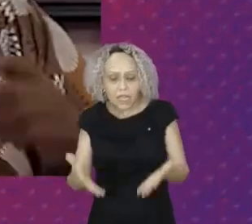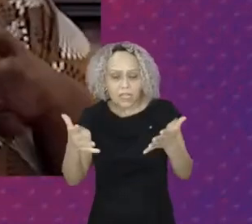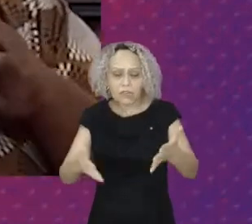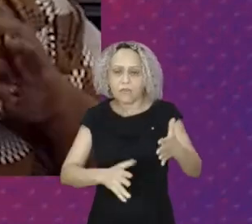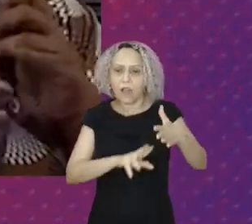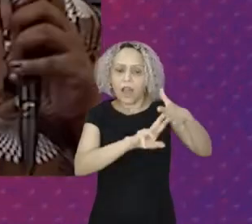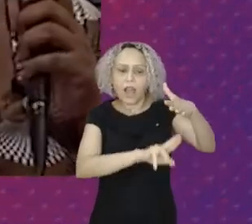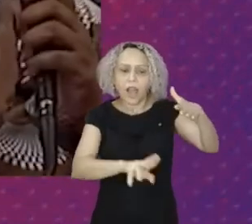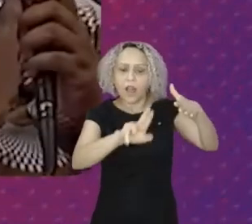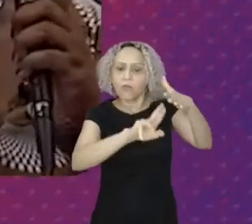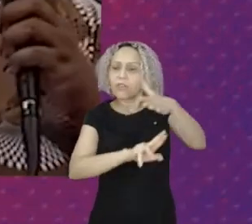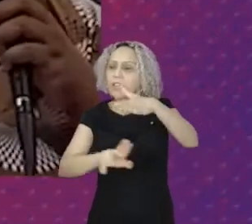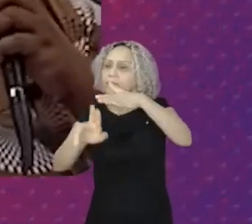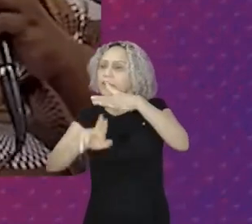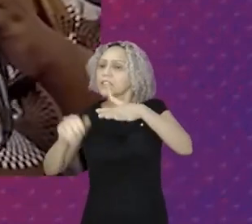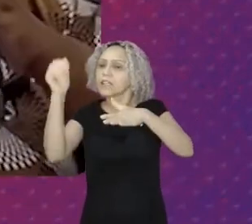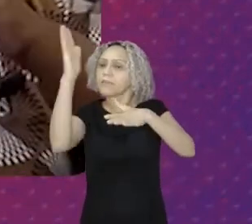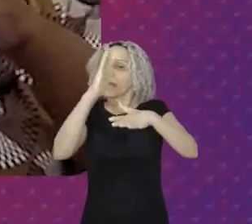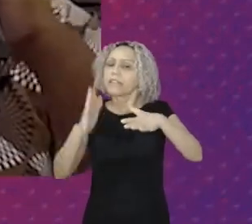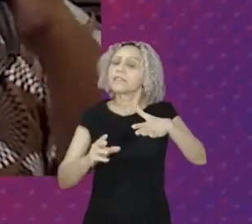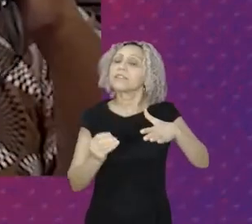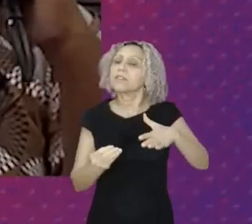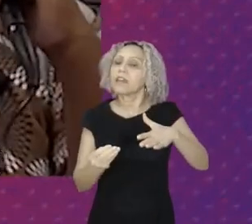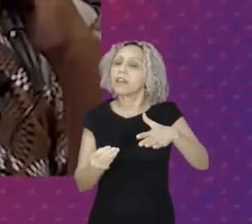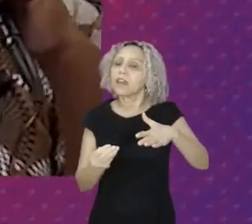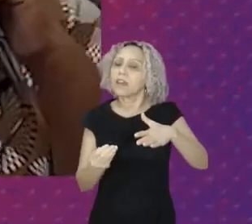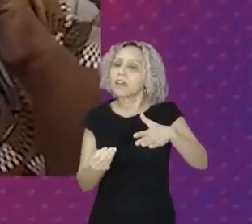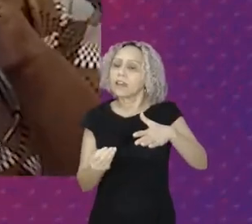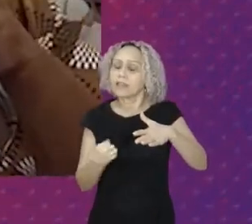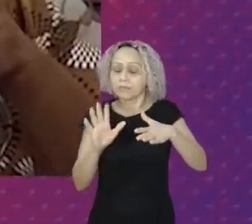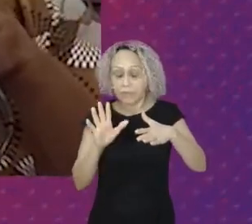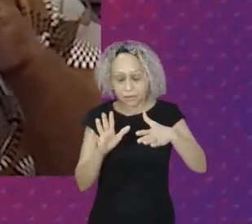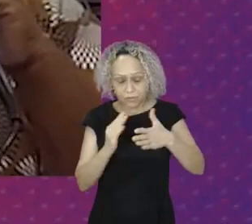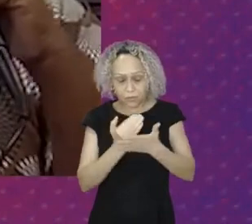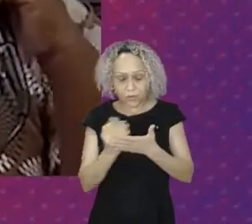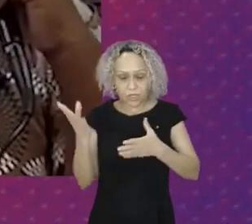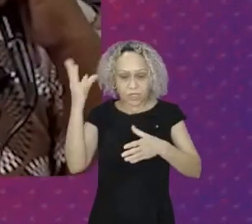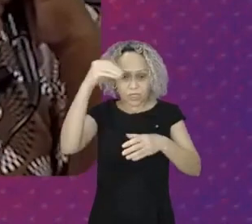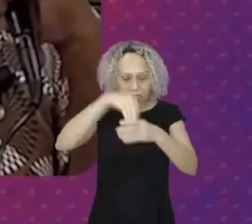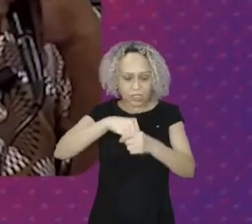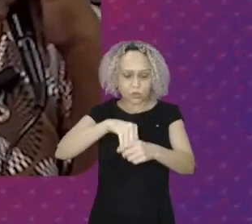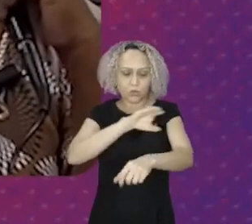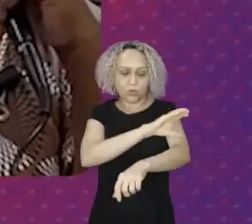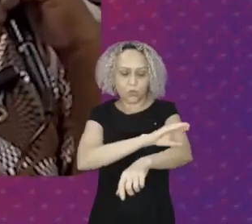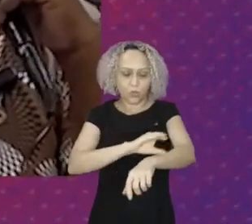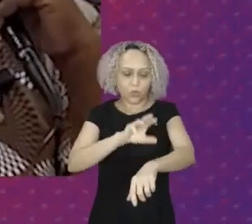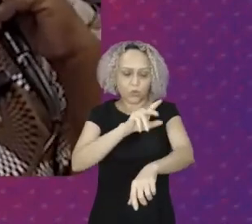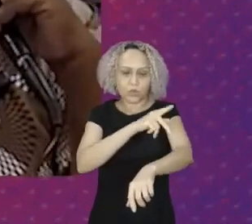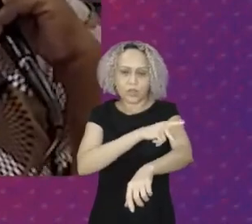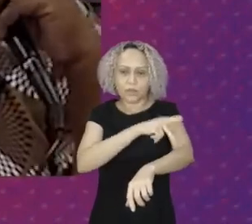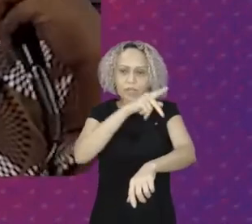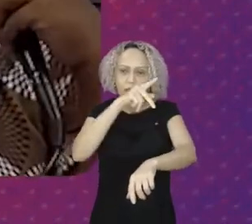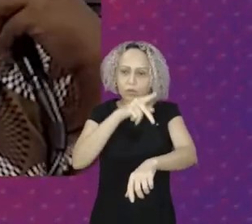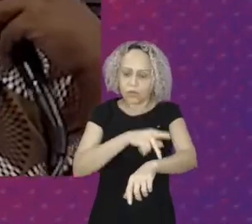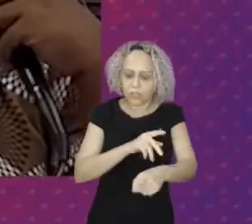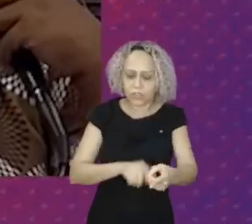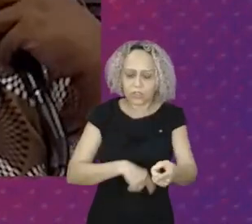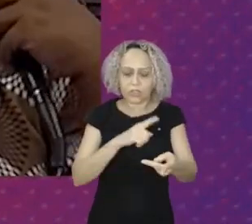Para quê? Para que a gente comece a ter dentro das universidades, dos cursos de pedagogia, dos cursos